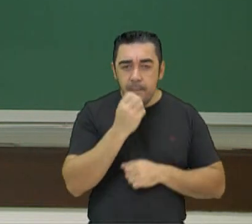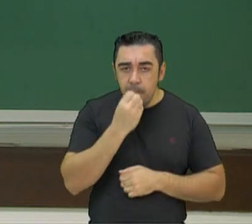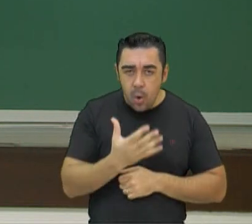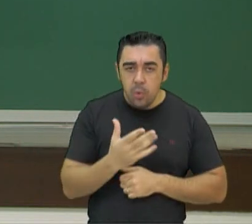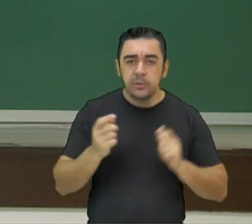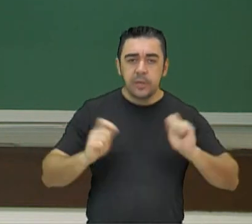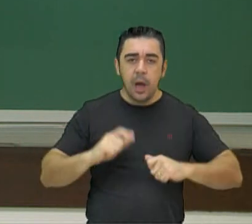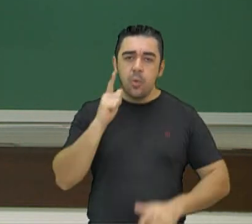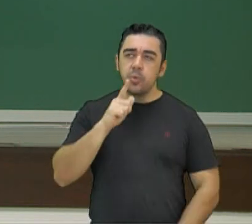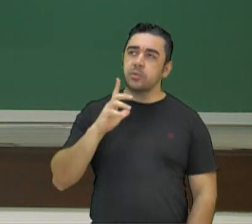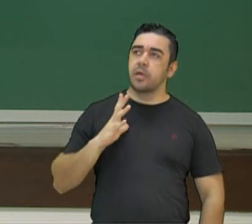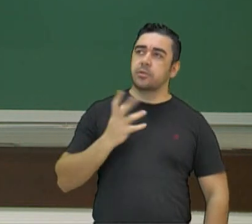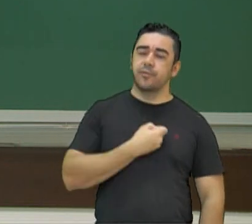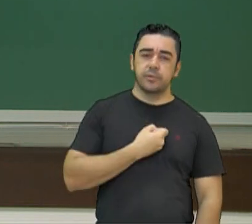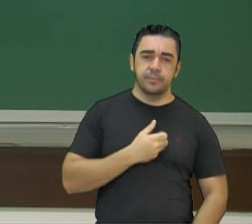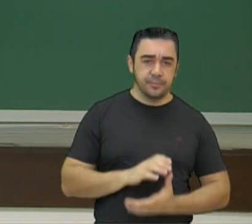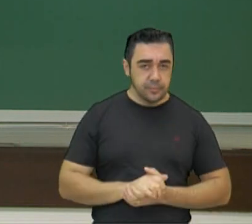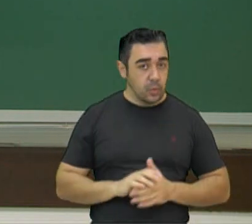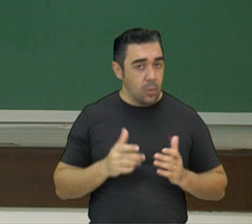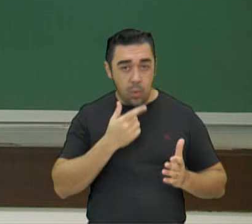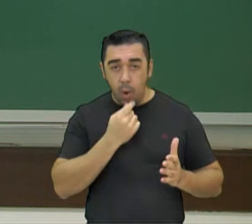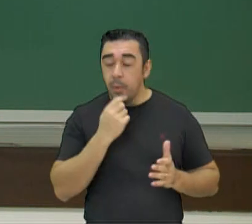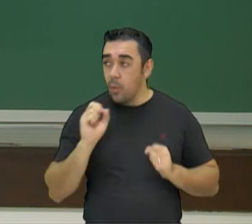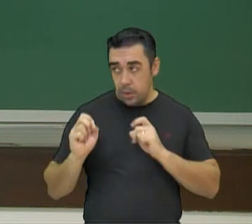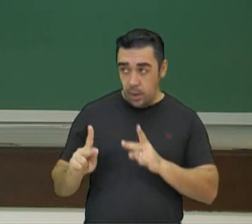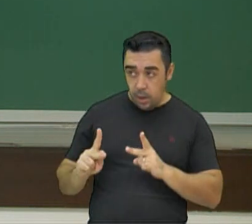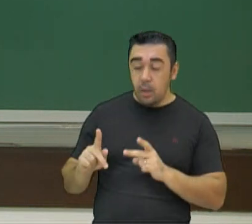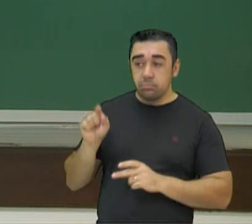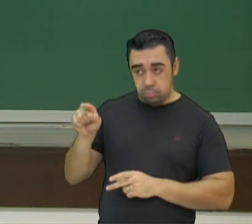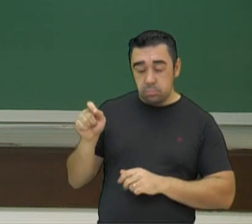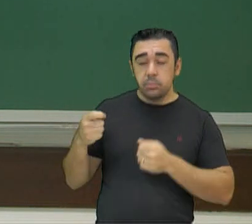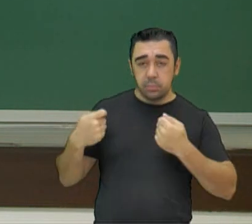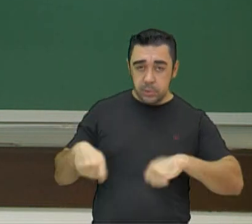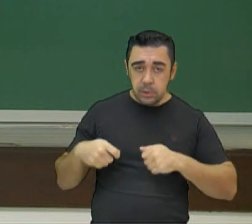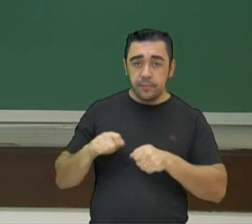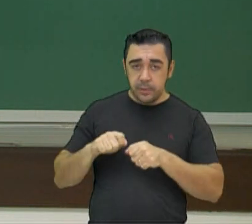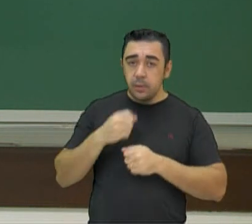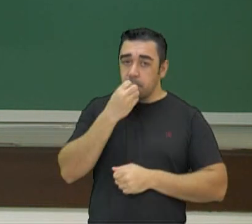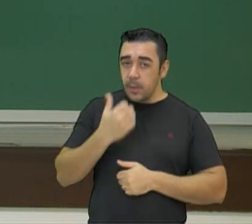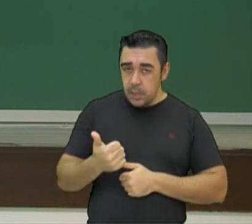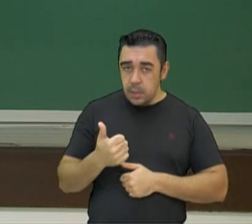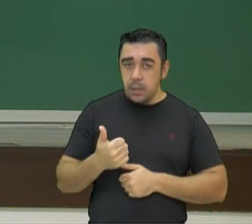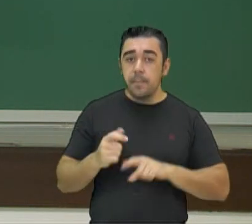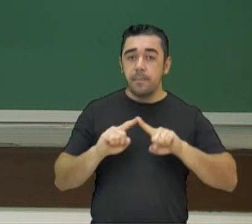que está garantido o céu. O Santo Agostinho fala, ok, é necessário boa ação,